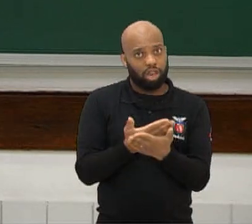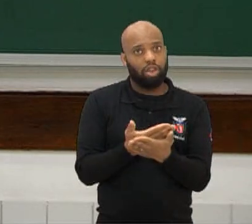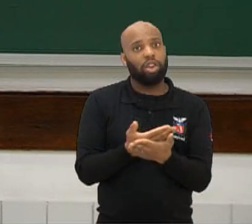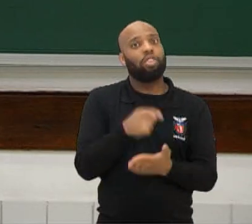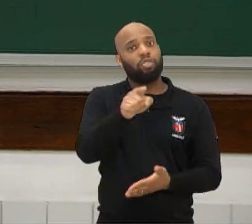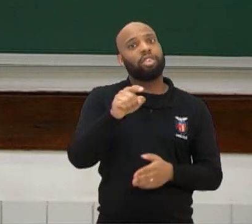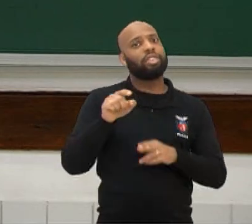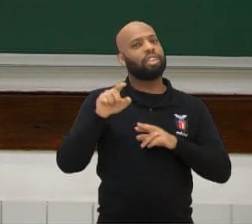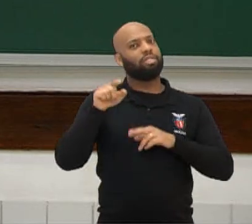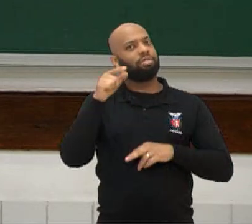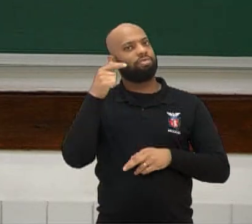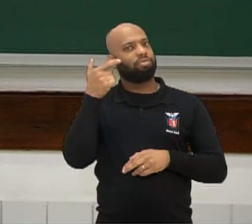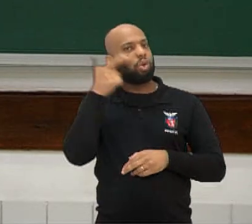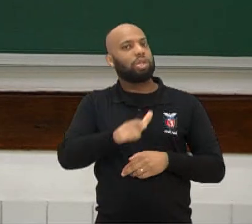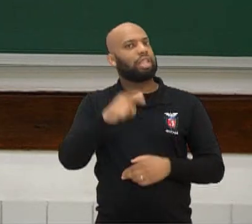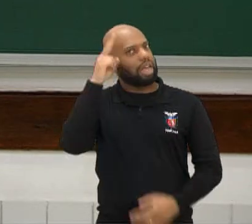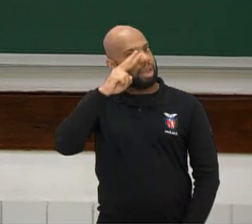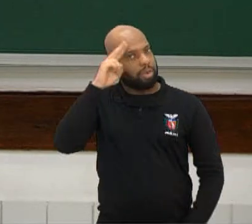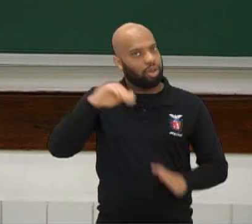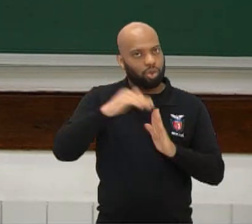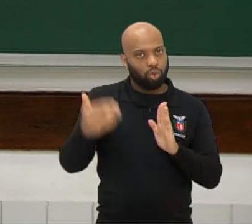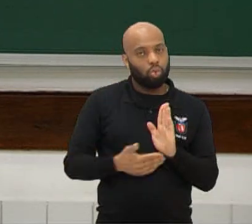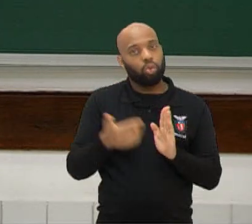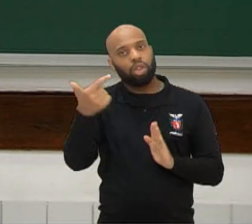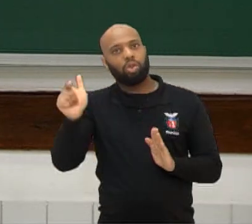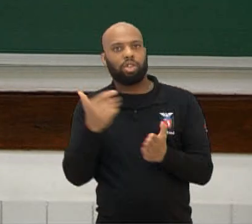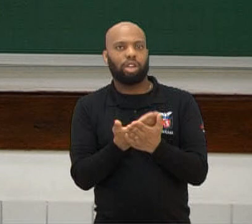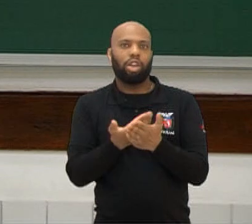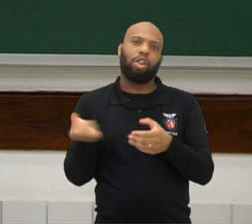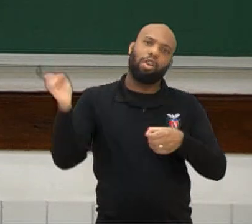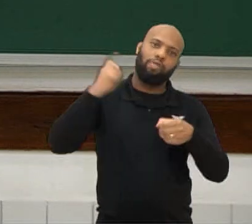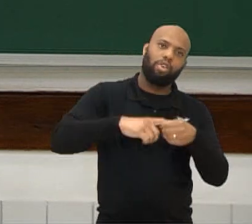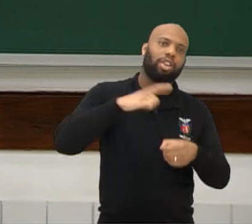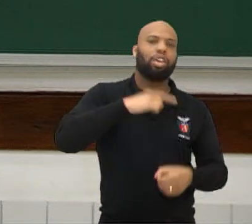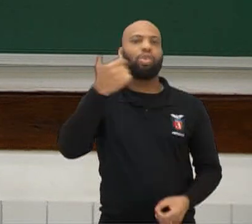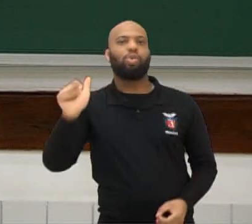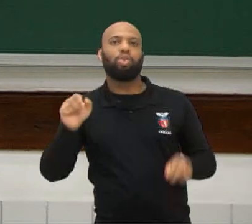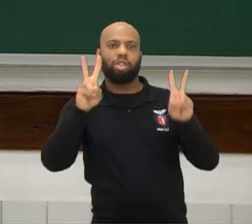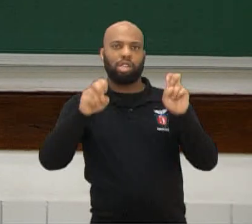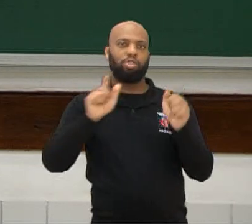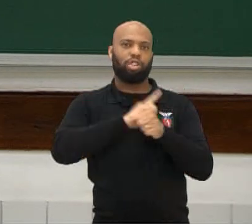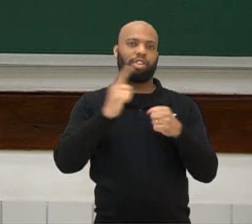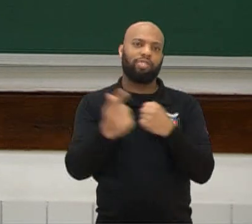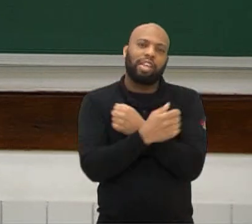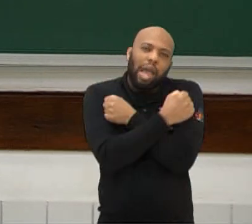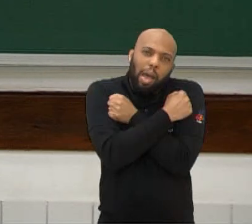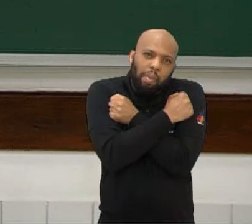que tenham relembrado tudo isso. Na próxima aula voltamos com mais assuntos de geografia.